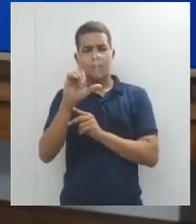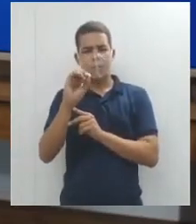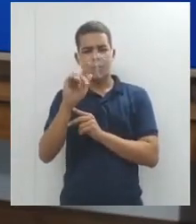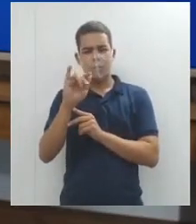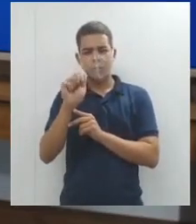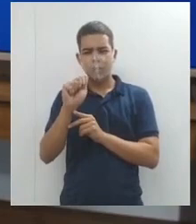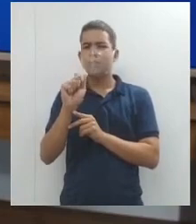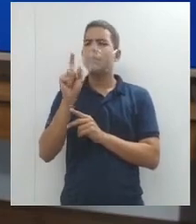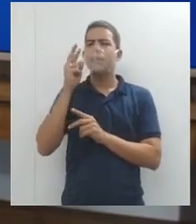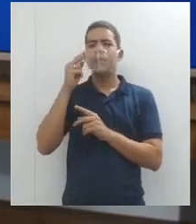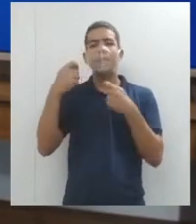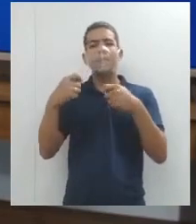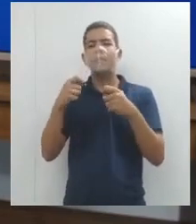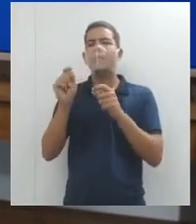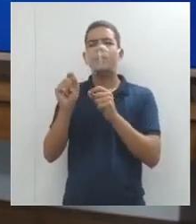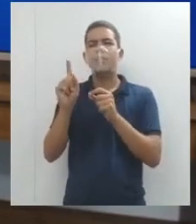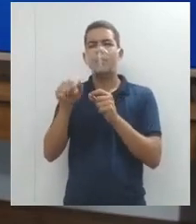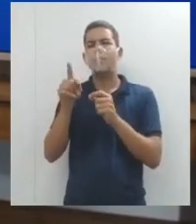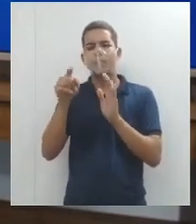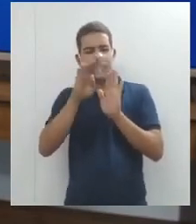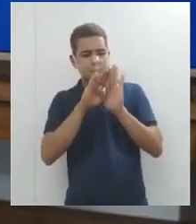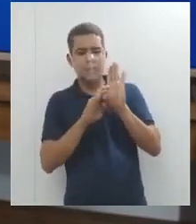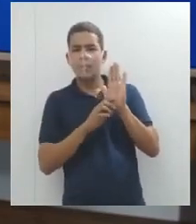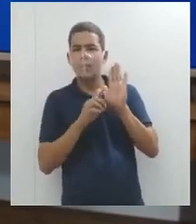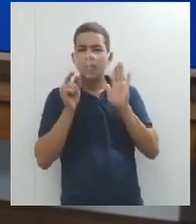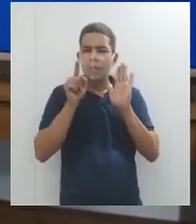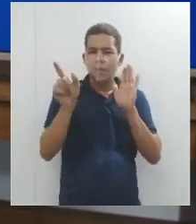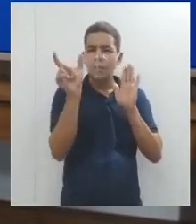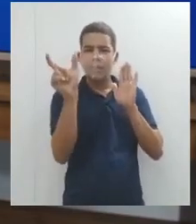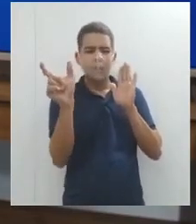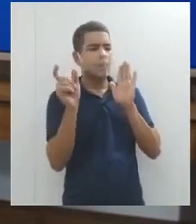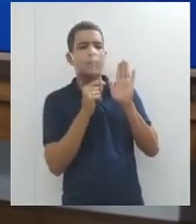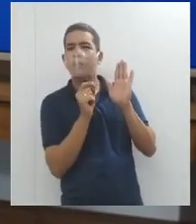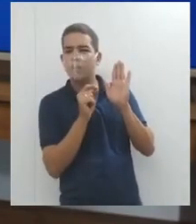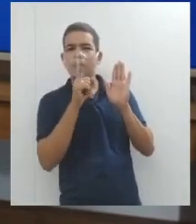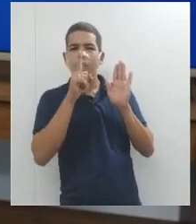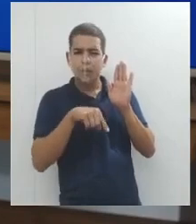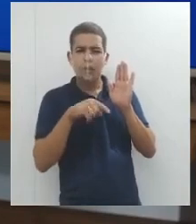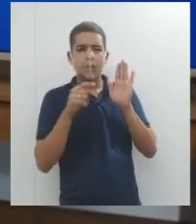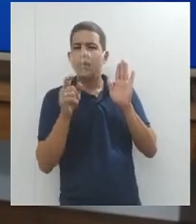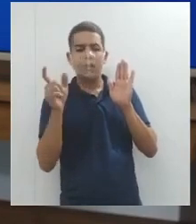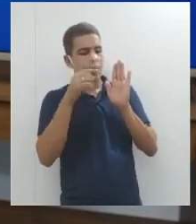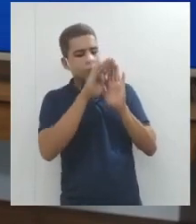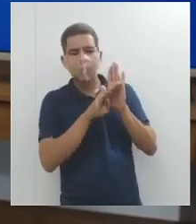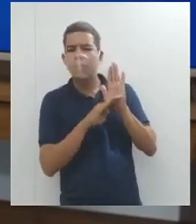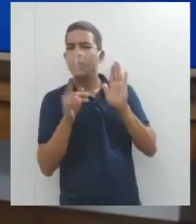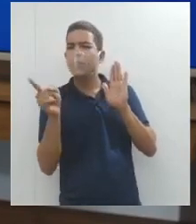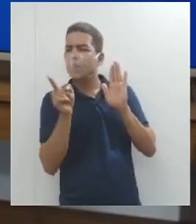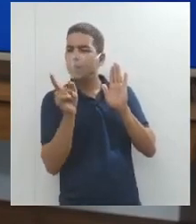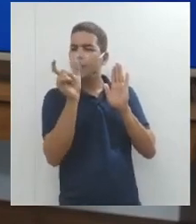é um substantivo, um adjetivo, um pronome, um numeral, tá certo? Sintático é outra coisa, que